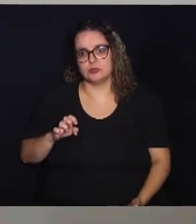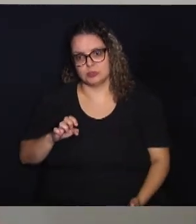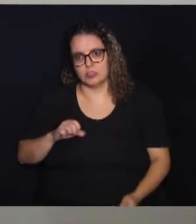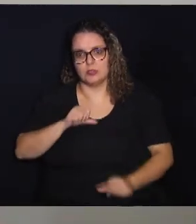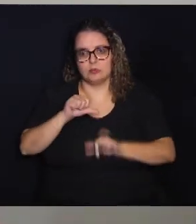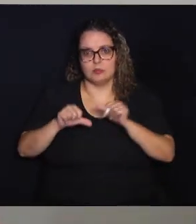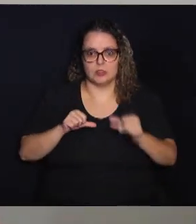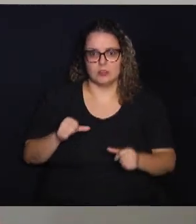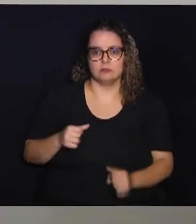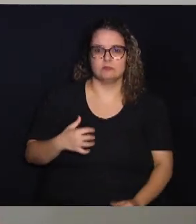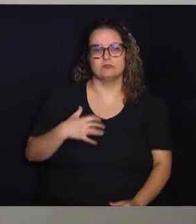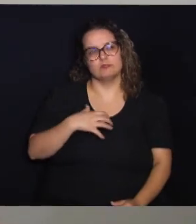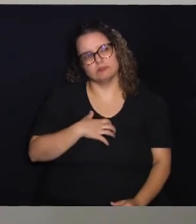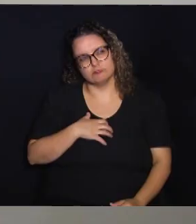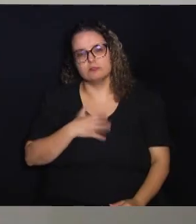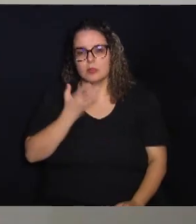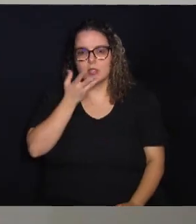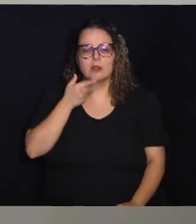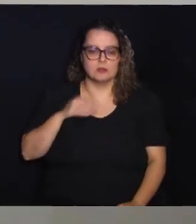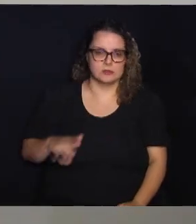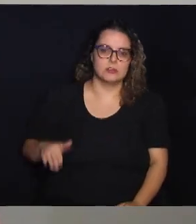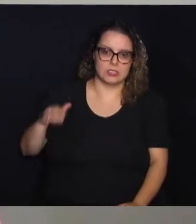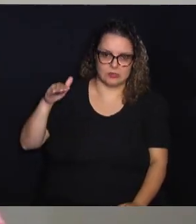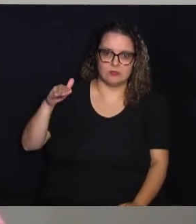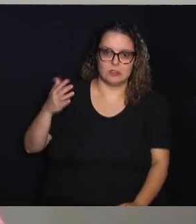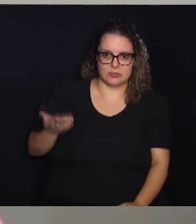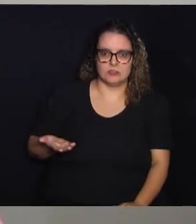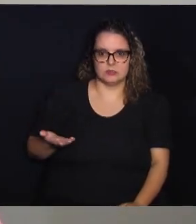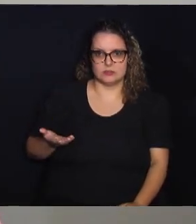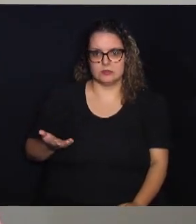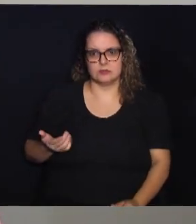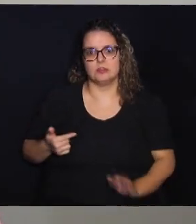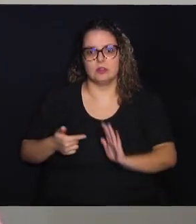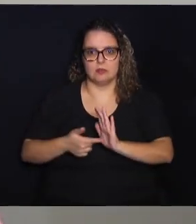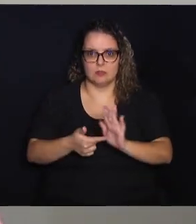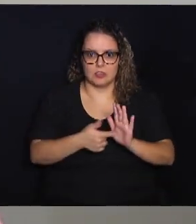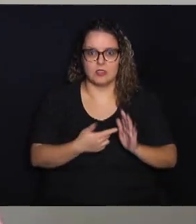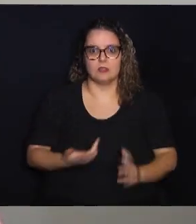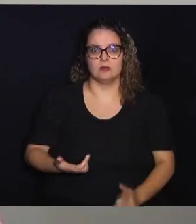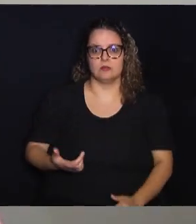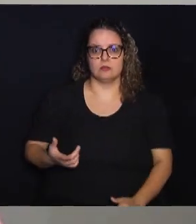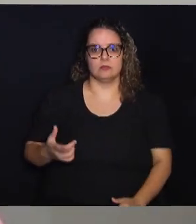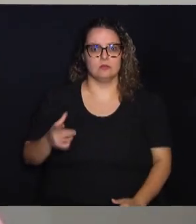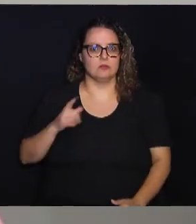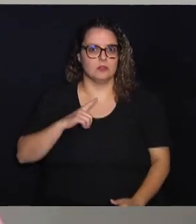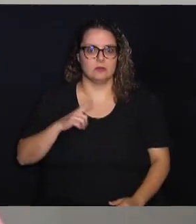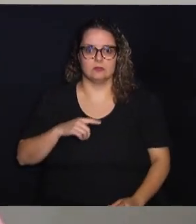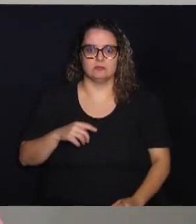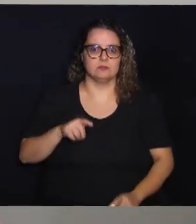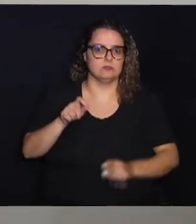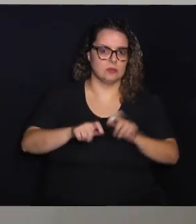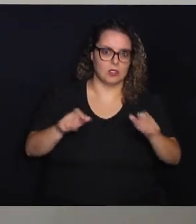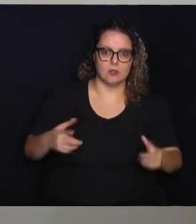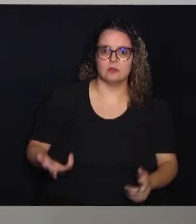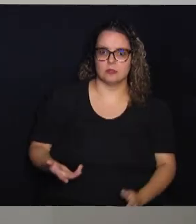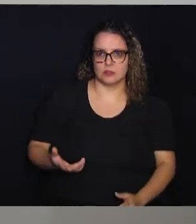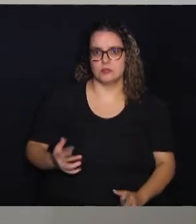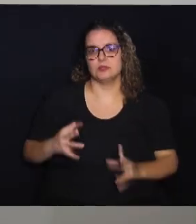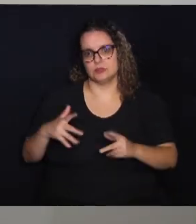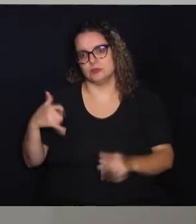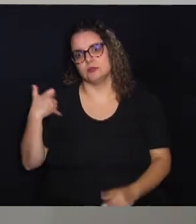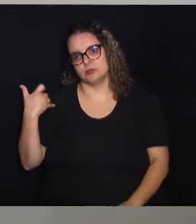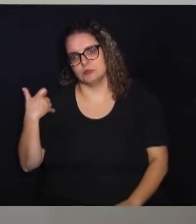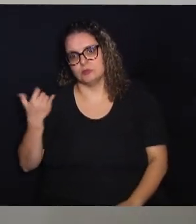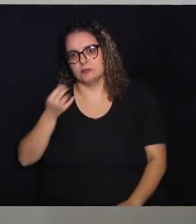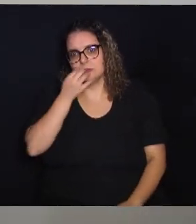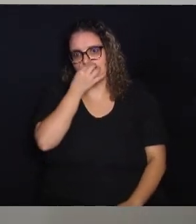normalmente já desde a infância, tá? Então, ela vai atingir indivíduos de todas as faixas etárias,